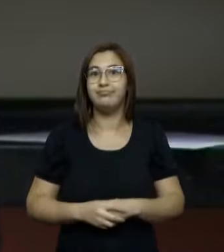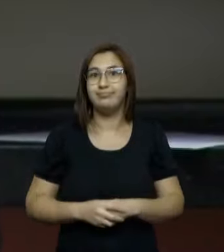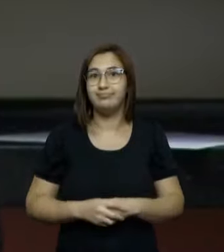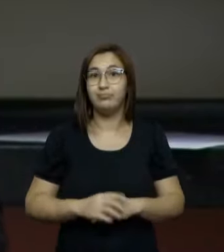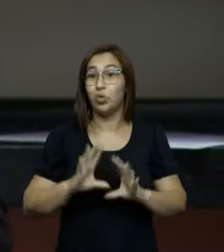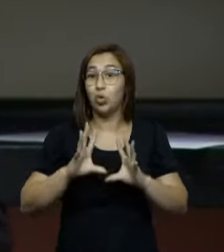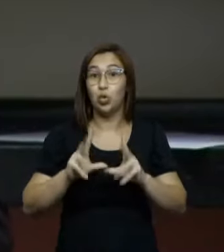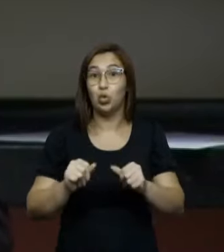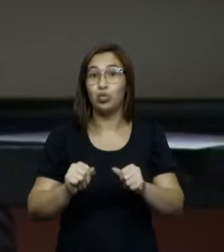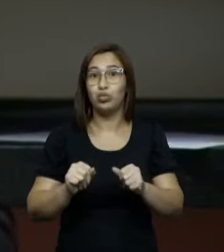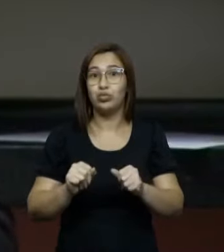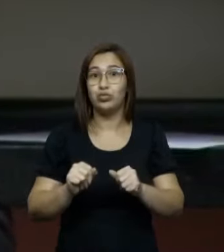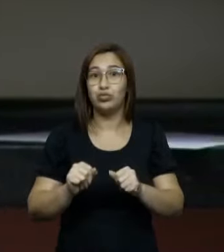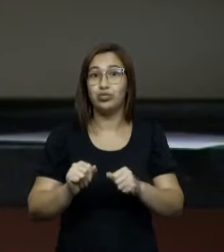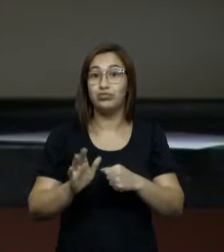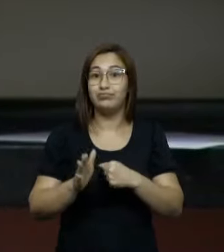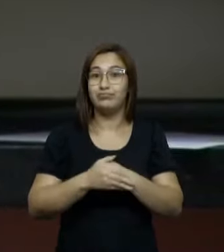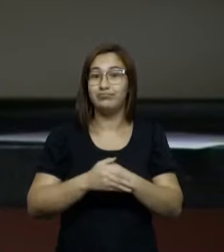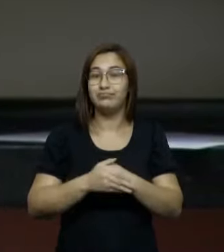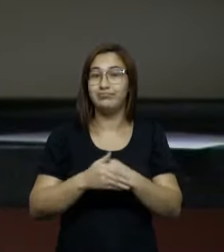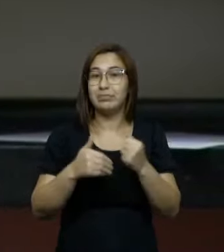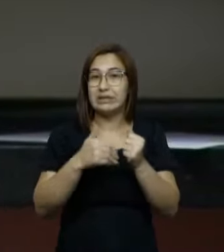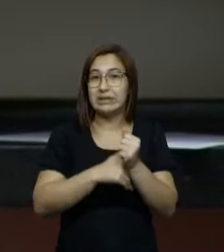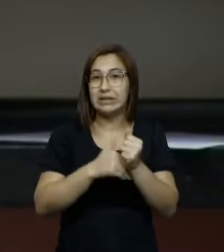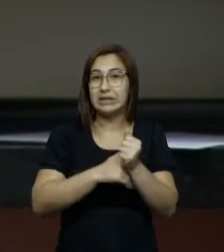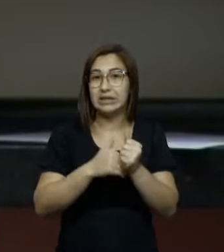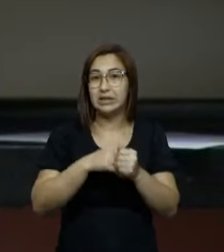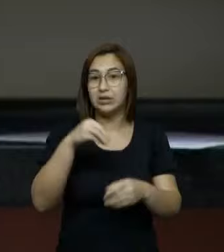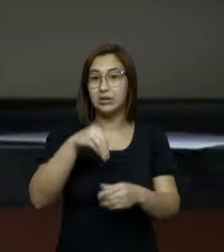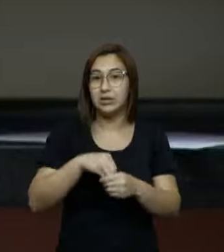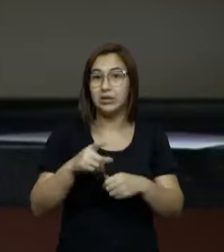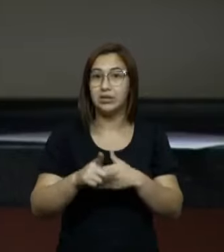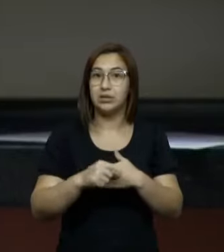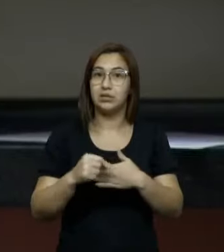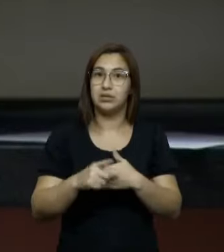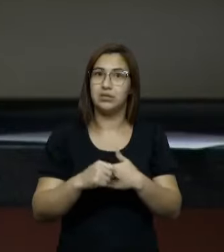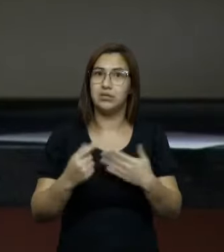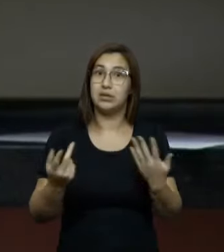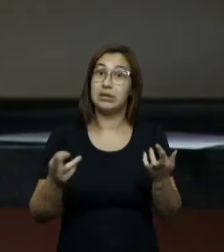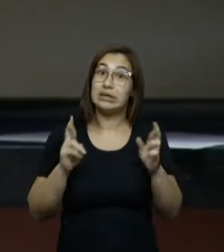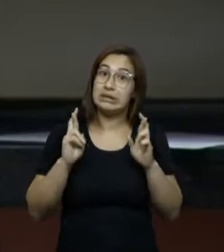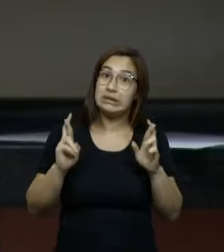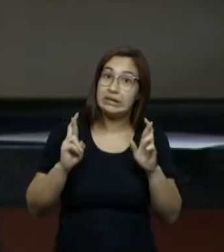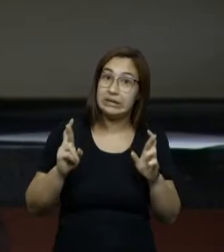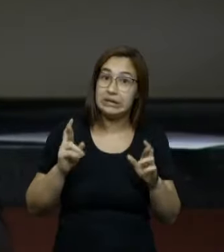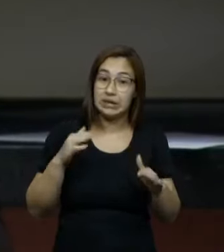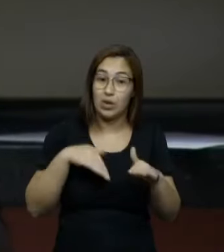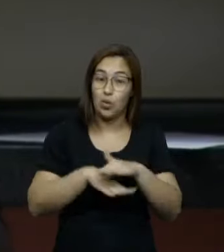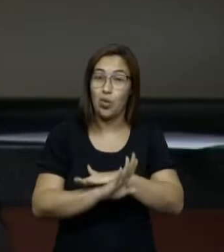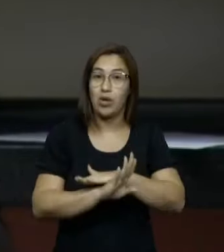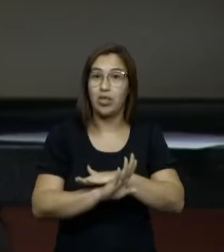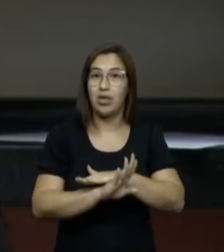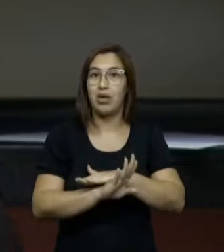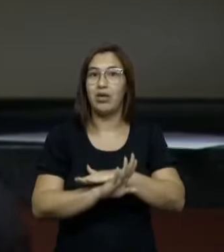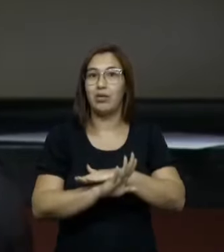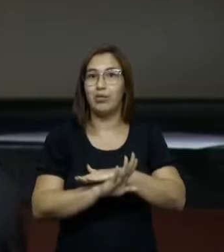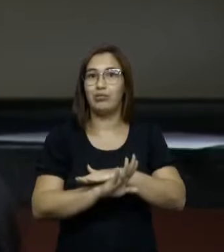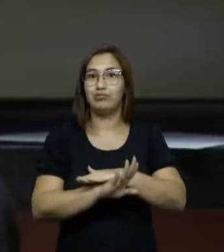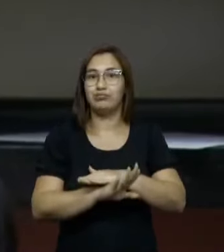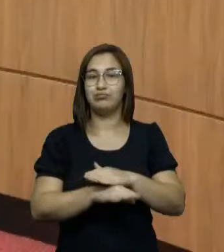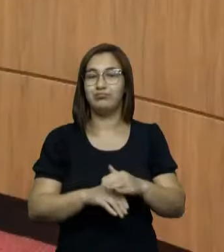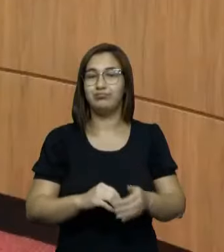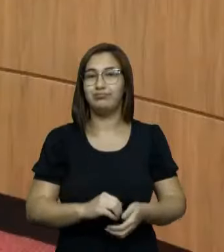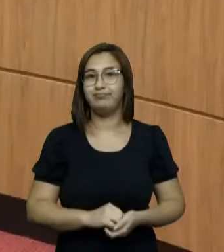Todos sob sigilo na Casa Civil. Tomara que não estejam na gaveta do cunhado. Obrigado, senhor